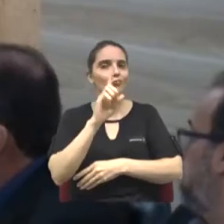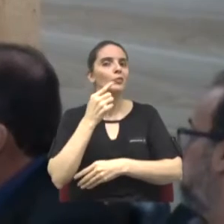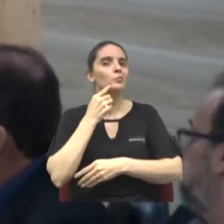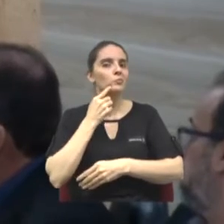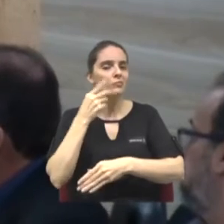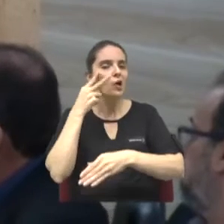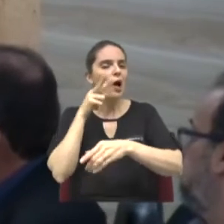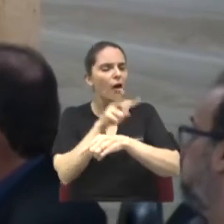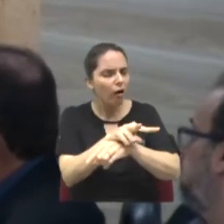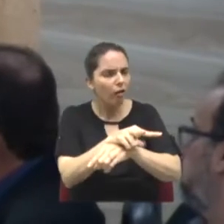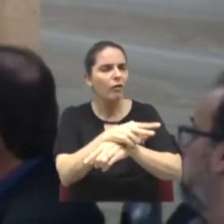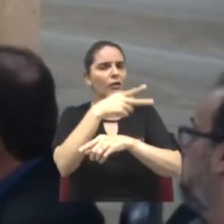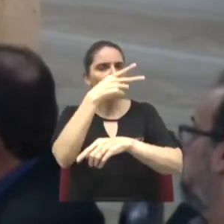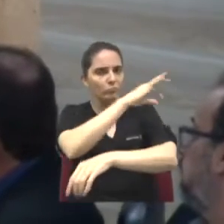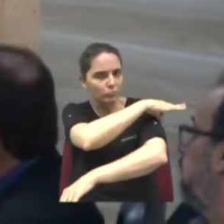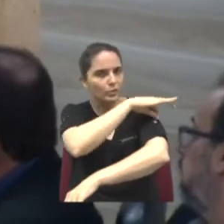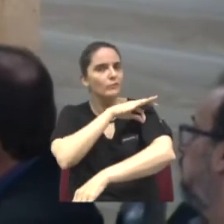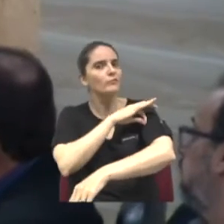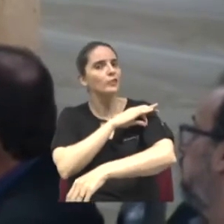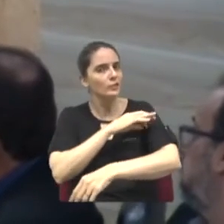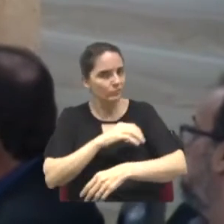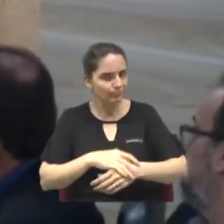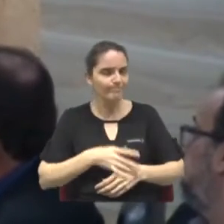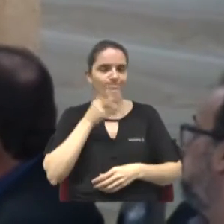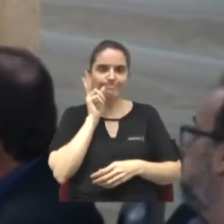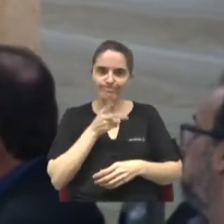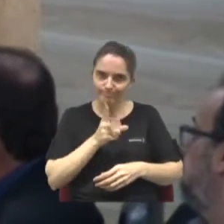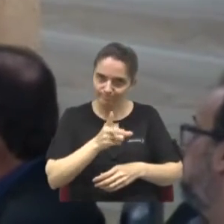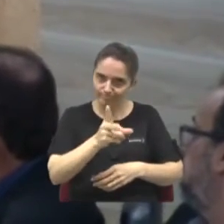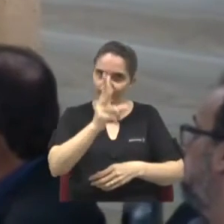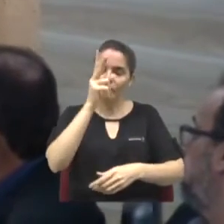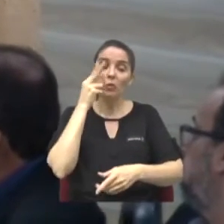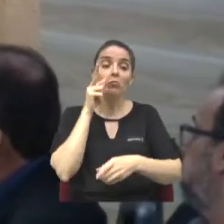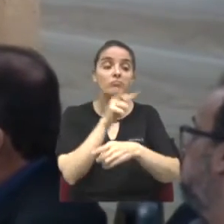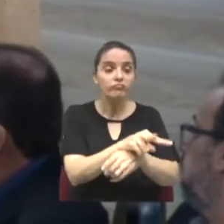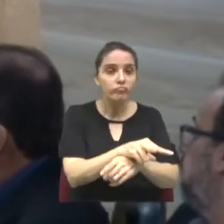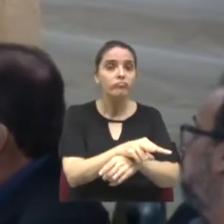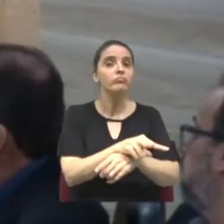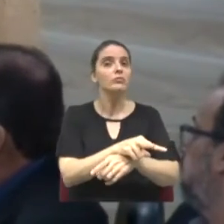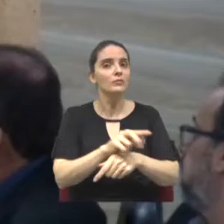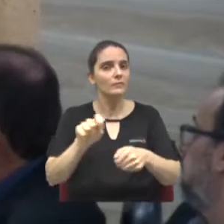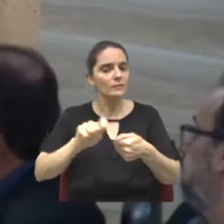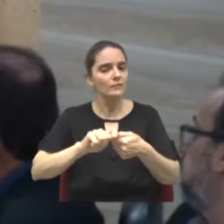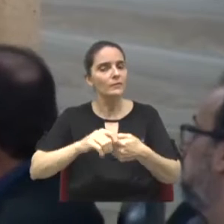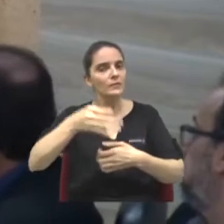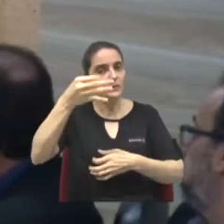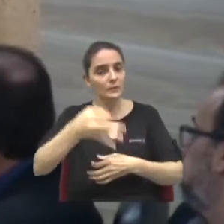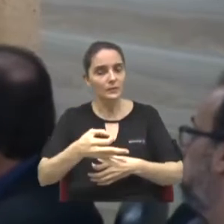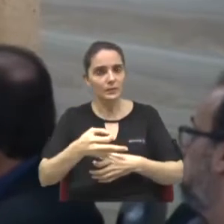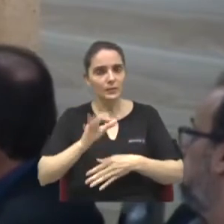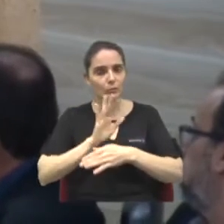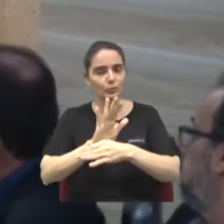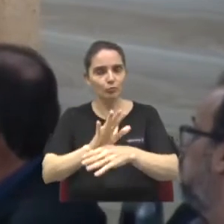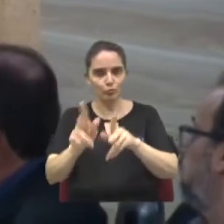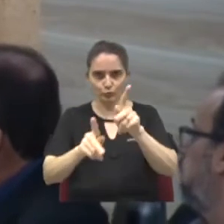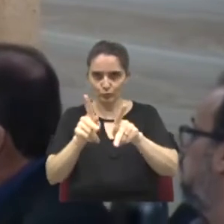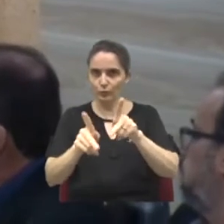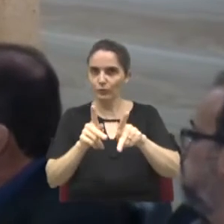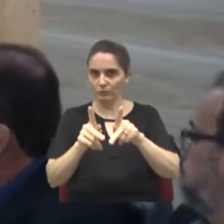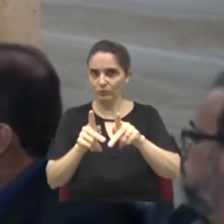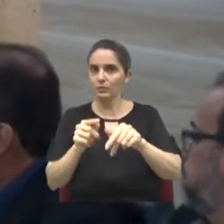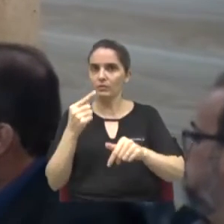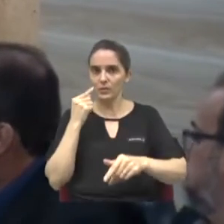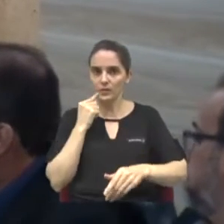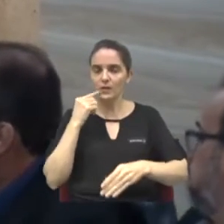prefeito. Custe o que custar, prefeito. Eu vou continuar fiscalizando e fazendo o bem para a nossa população. É para isso que eu me